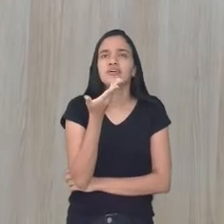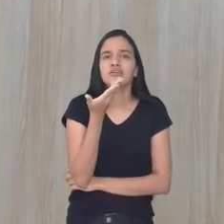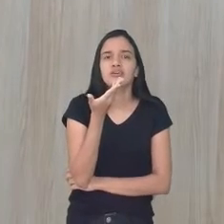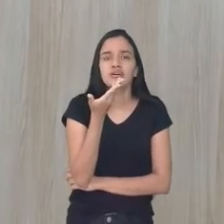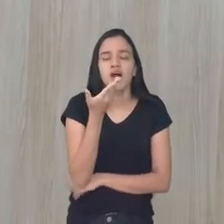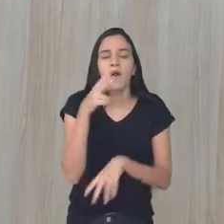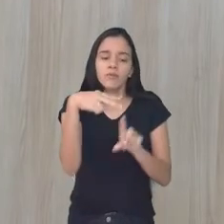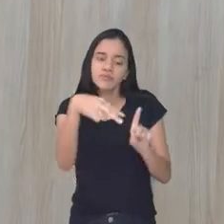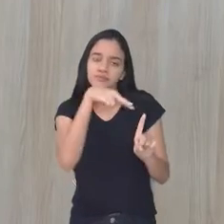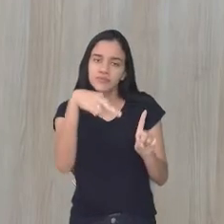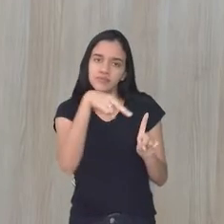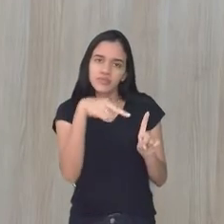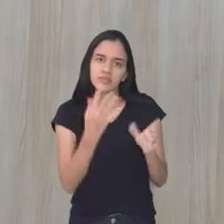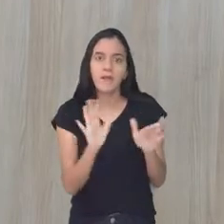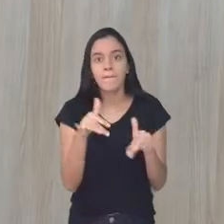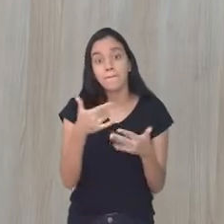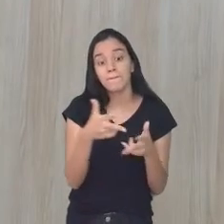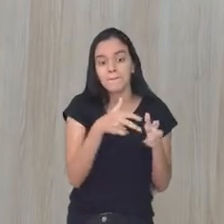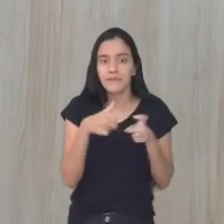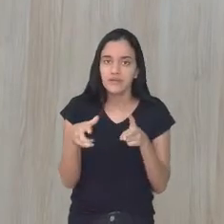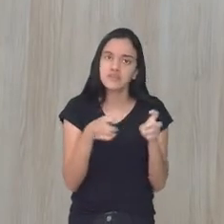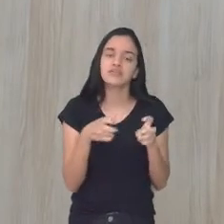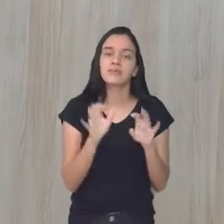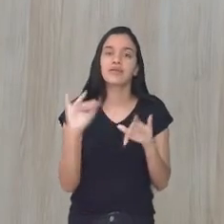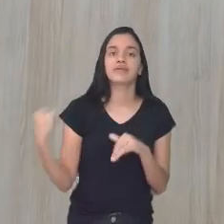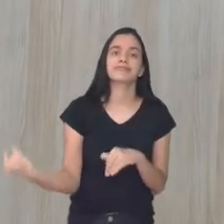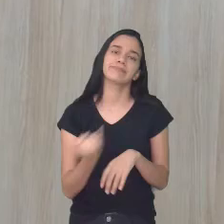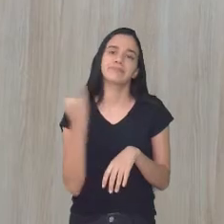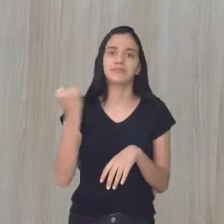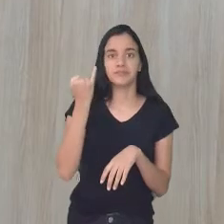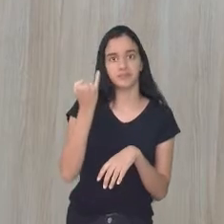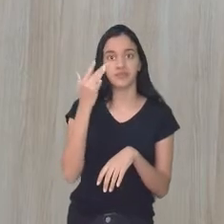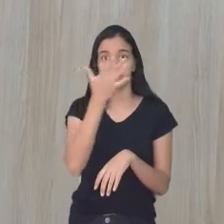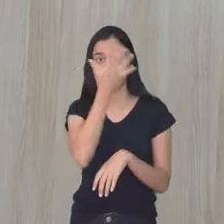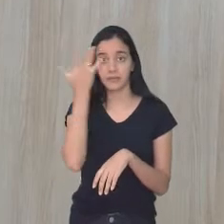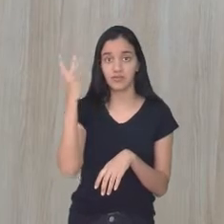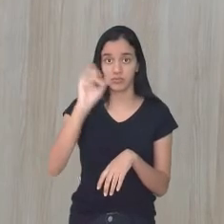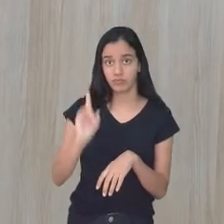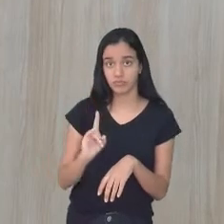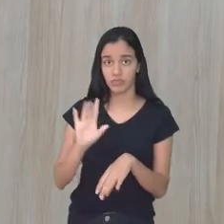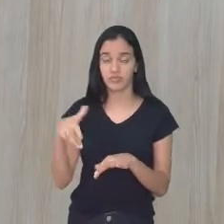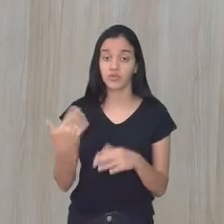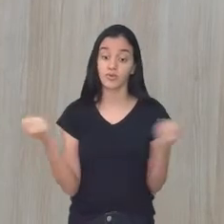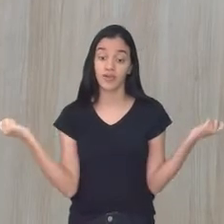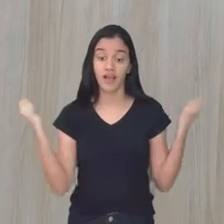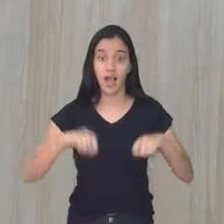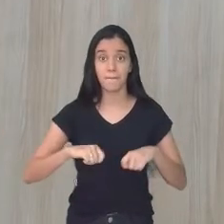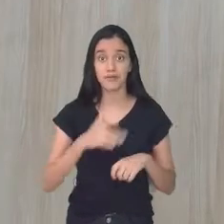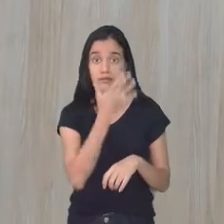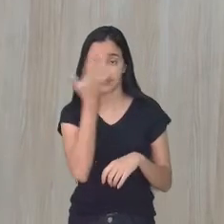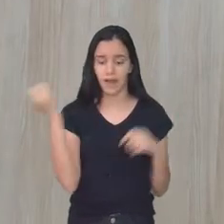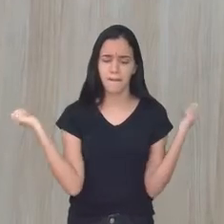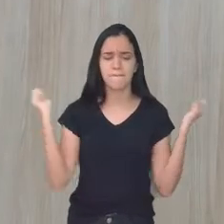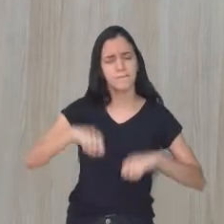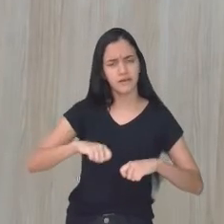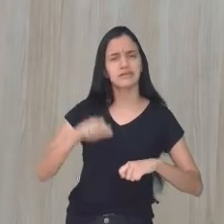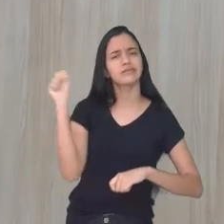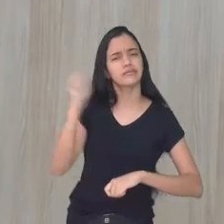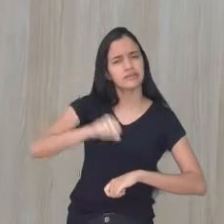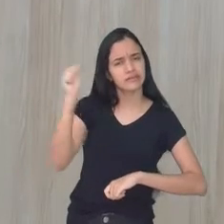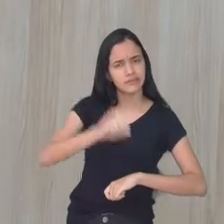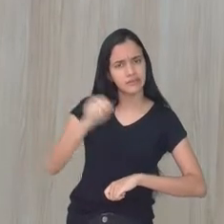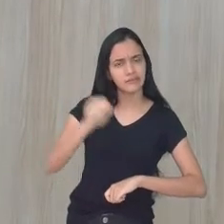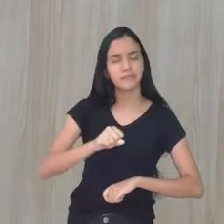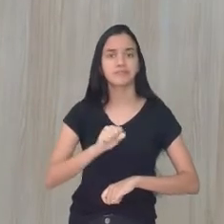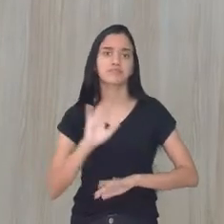essa perspectiva de perceber a importância dessas pessoas e o que elas são capazes, né? Porque elas são capazes de muita